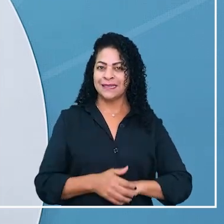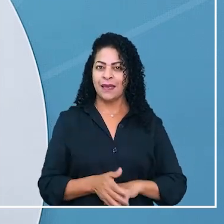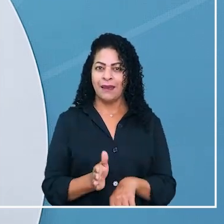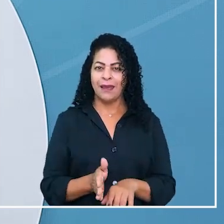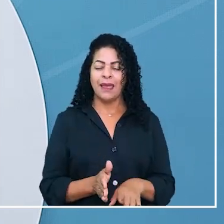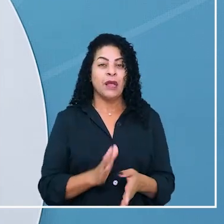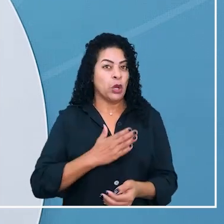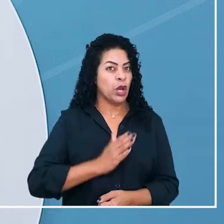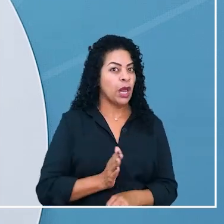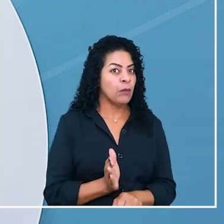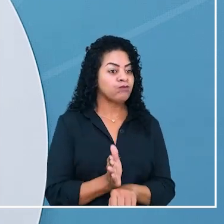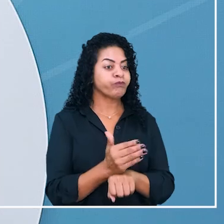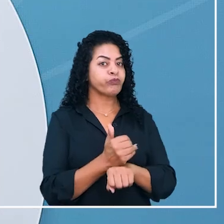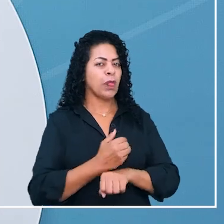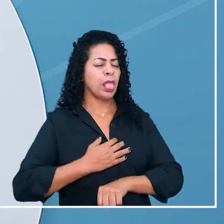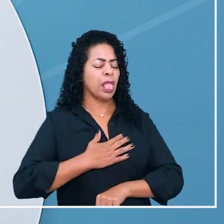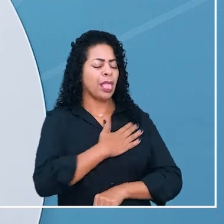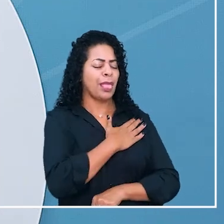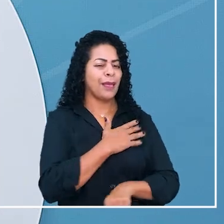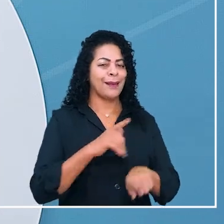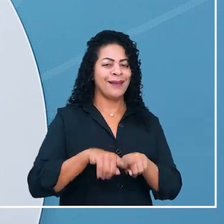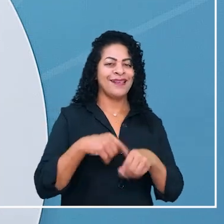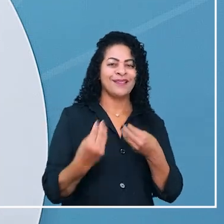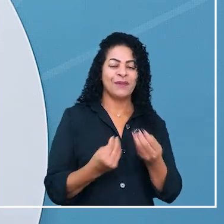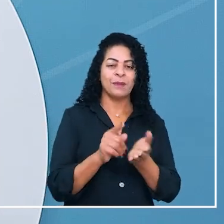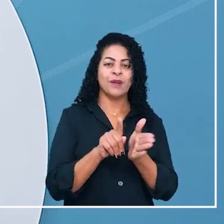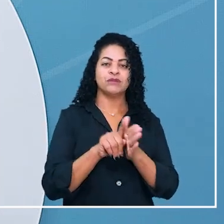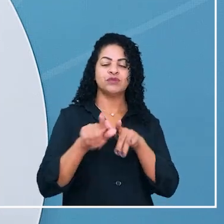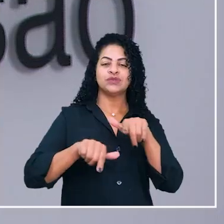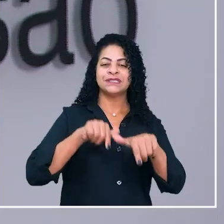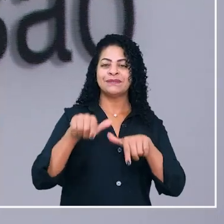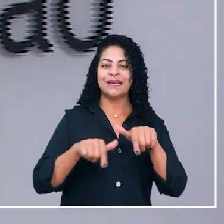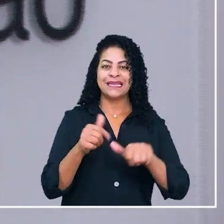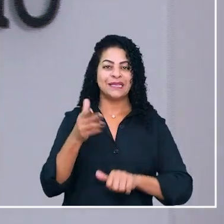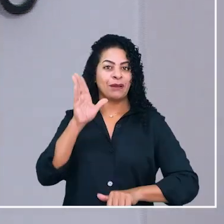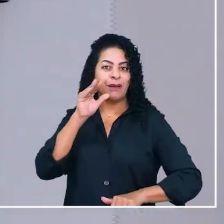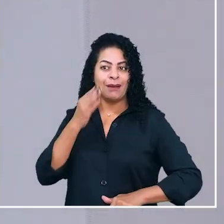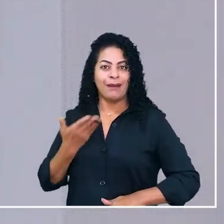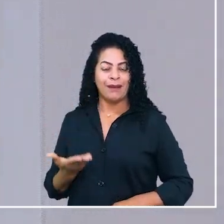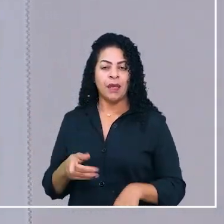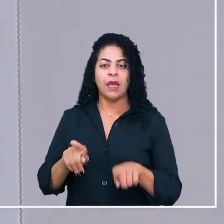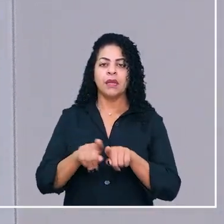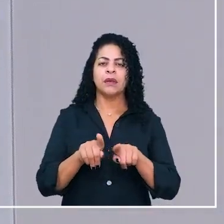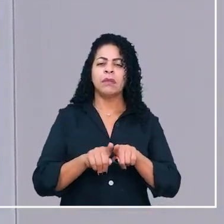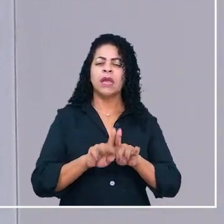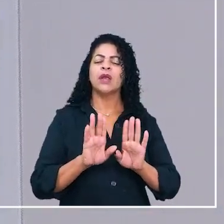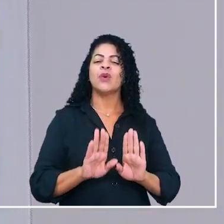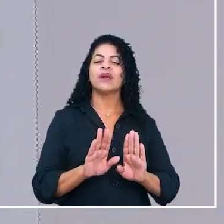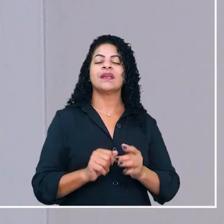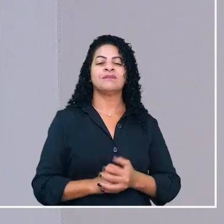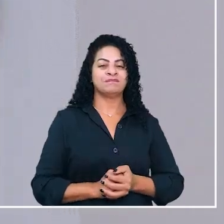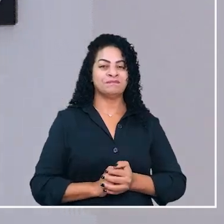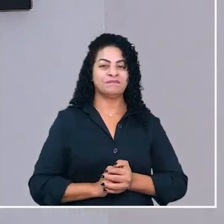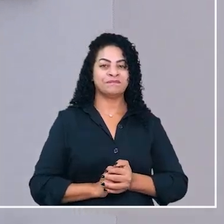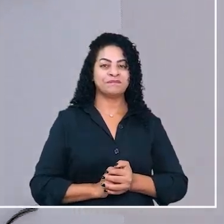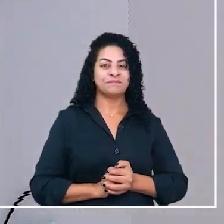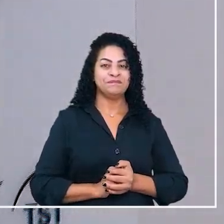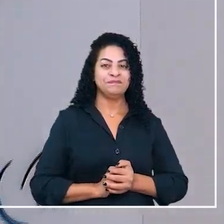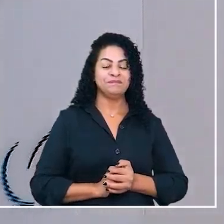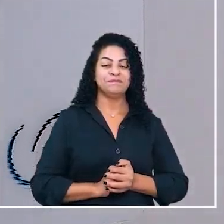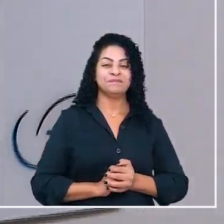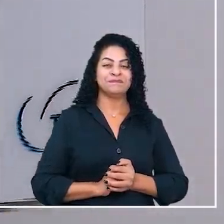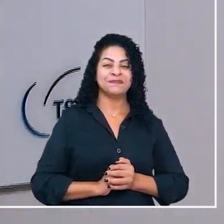perspectiva antidiscriminatória e inclusiva do Judiciário Trabalhista. A audiência pública foi realizada na sede do